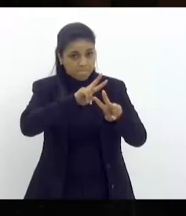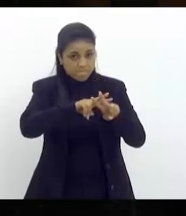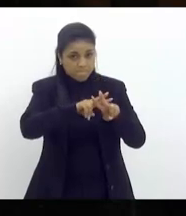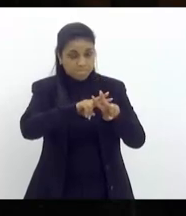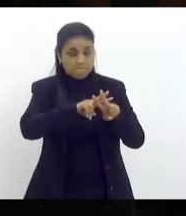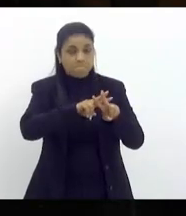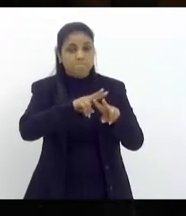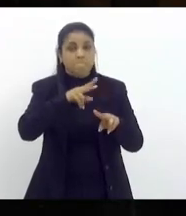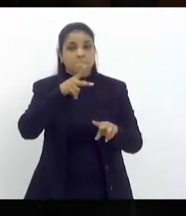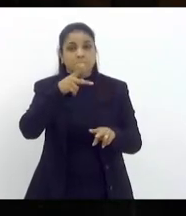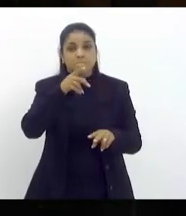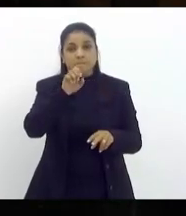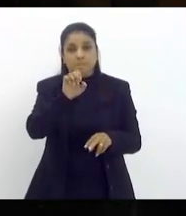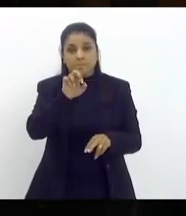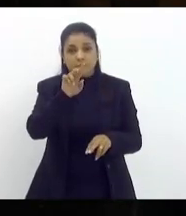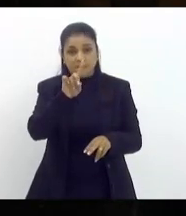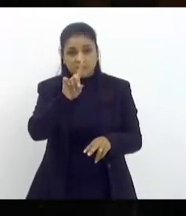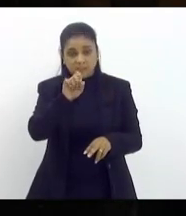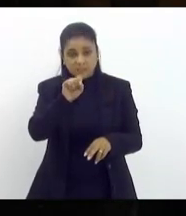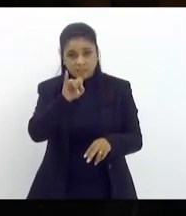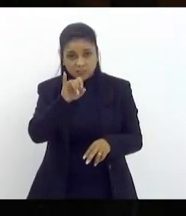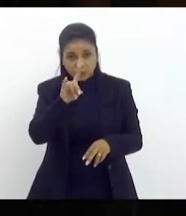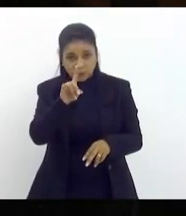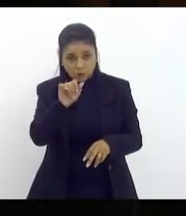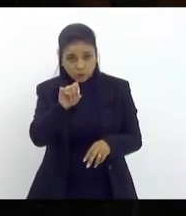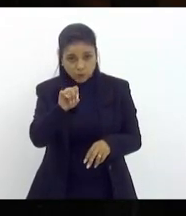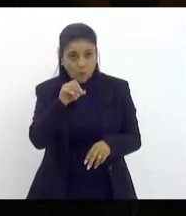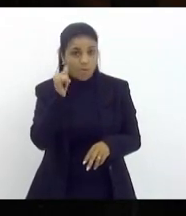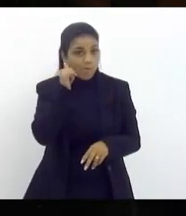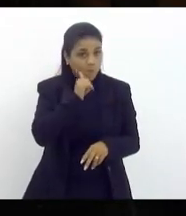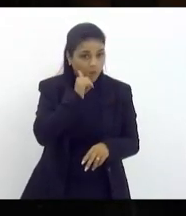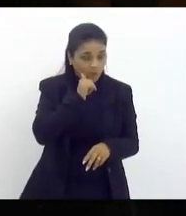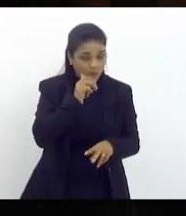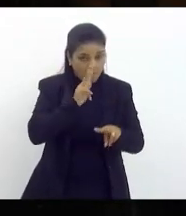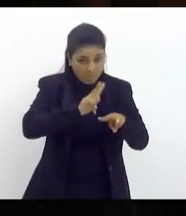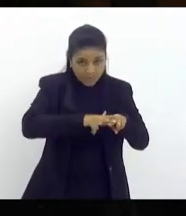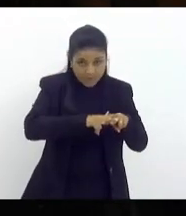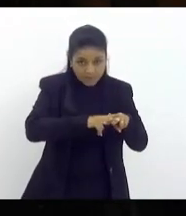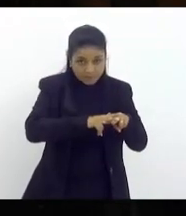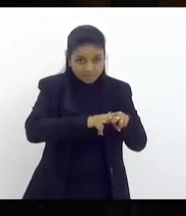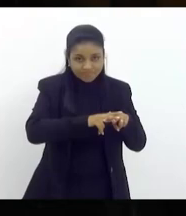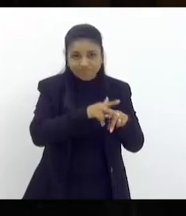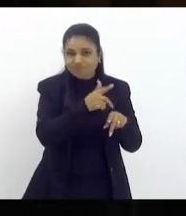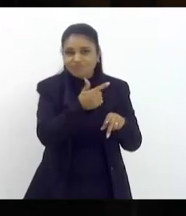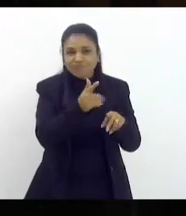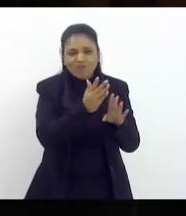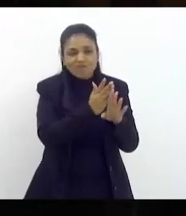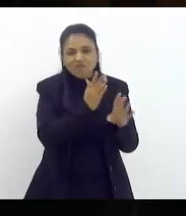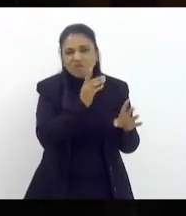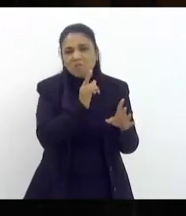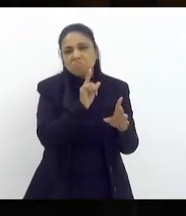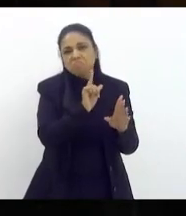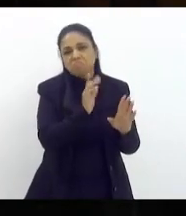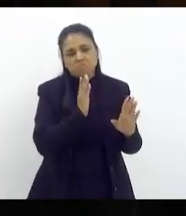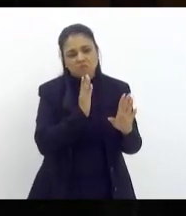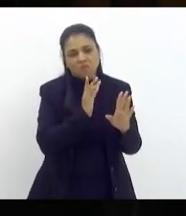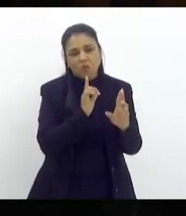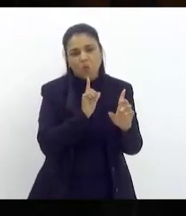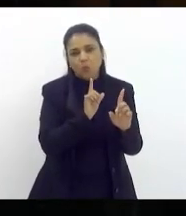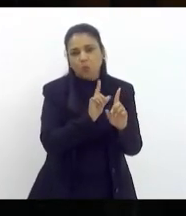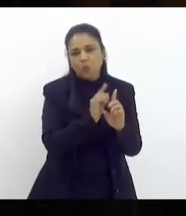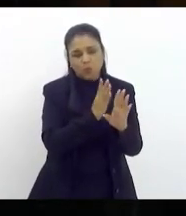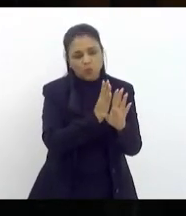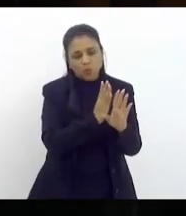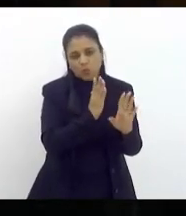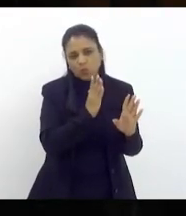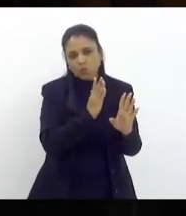visitar essas mulheres que muitas vezes quando cometem uma infração não tem são completamente abandonadas pelos companheiros